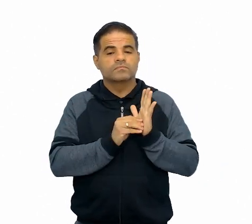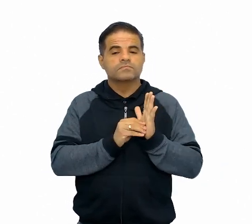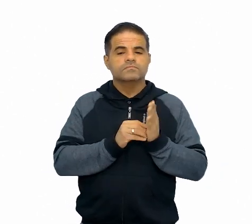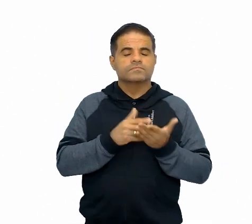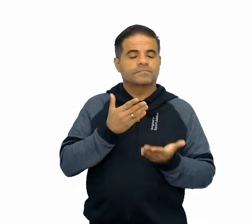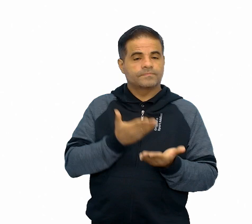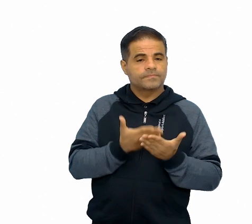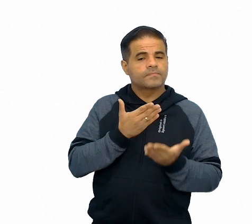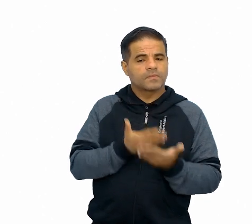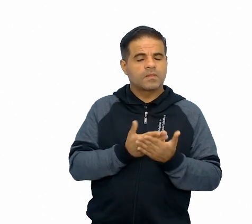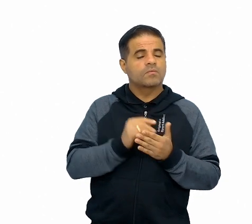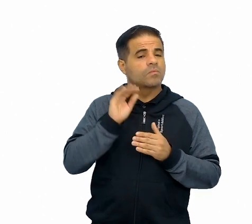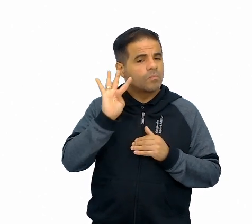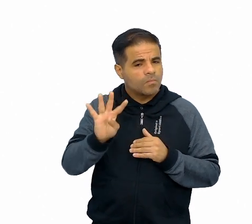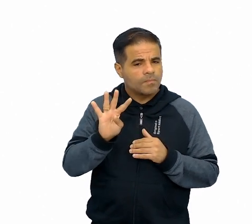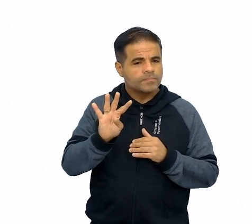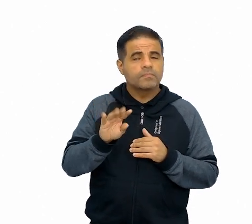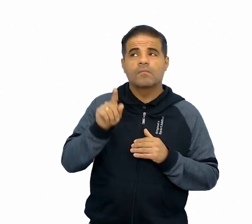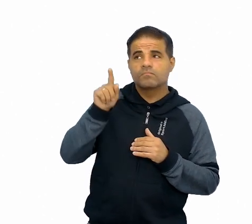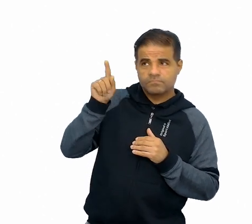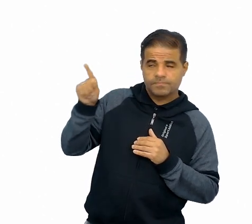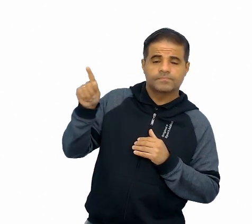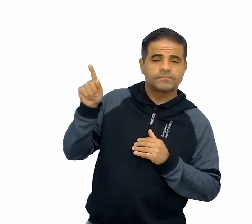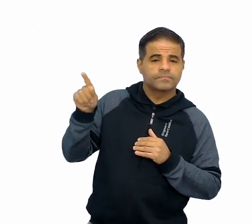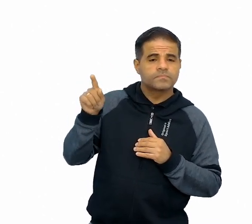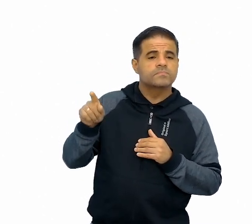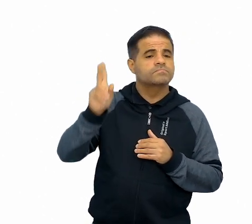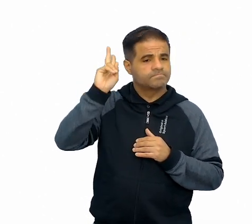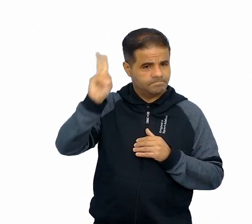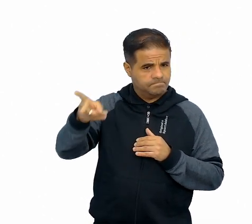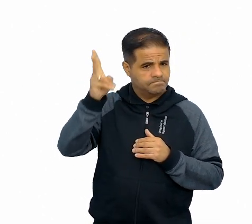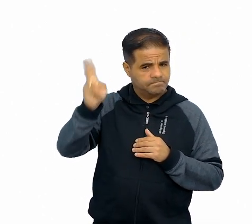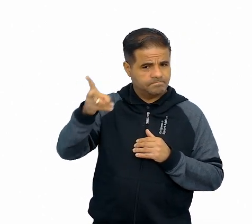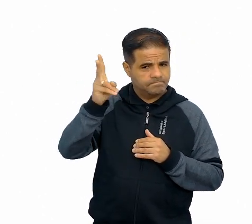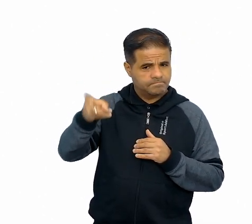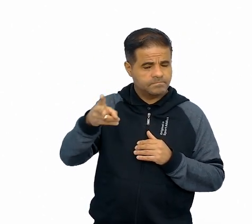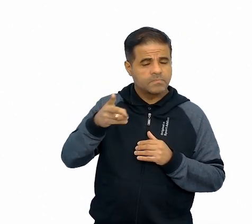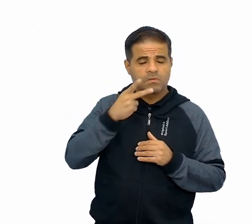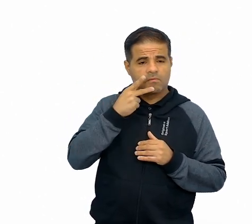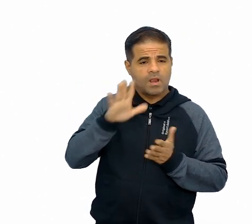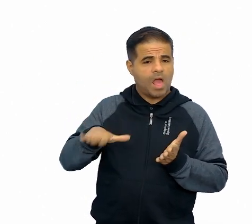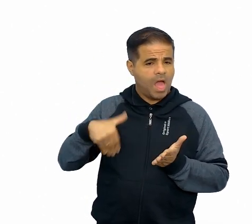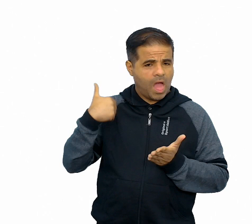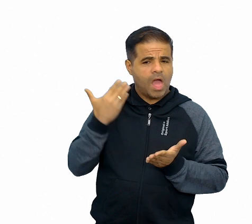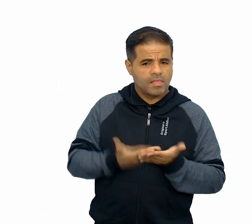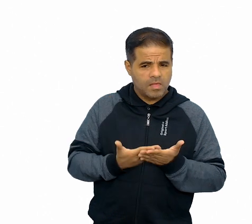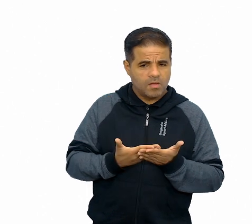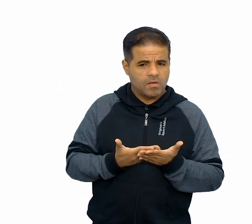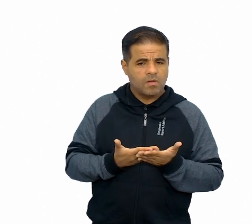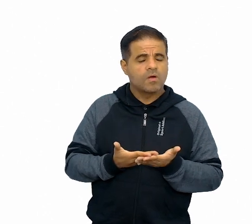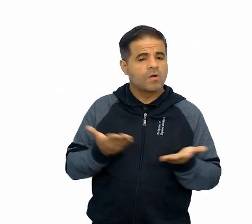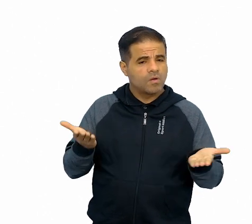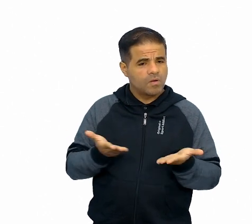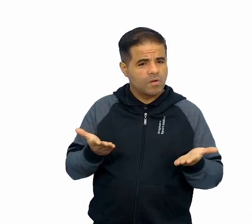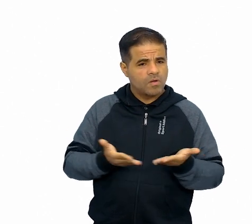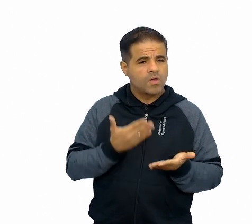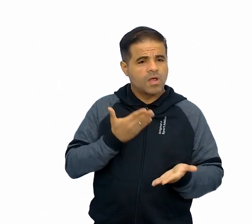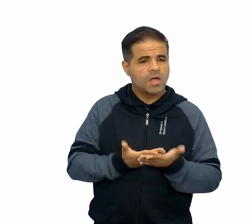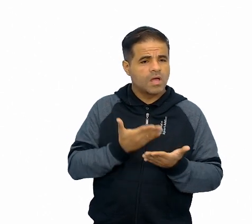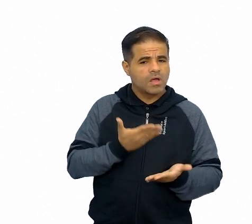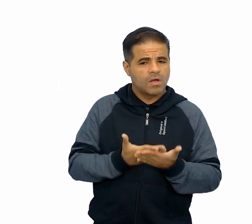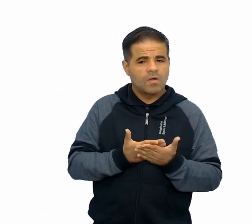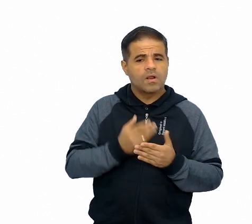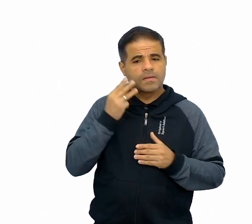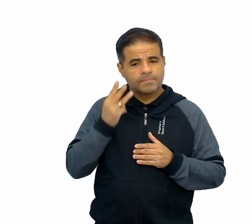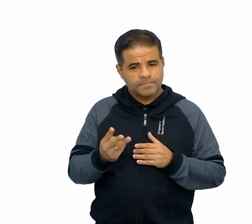aula 4. O mesmo que eu disse até o momento, para a aula 3,